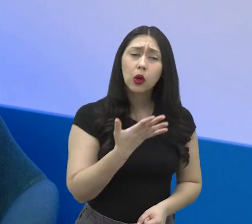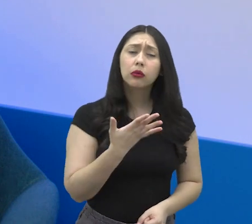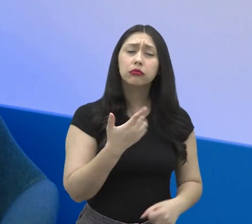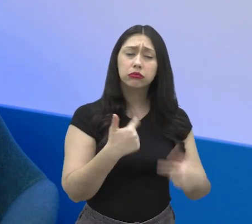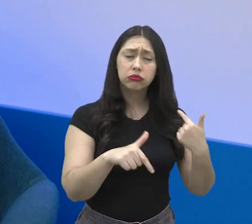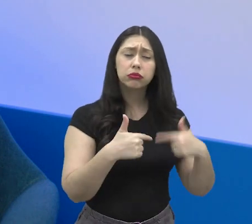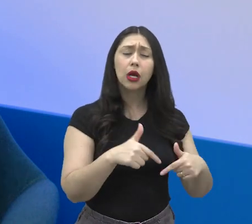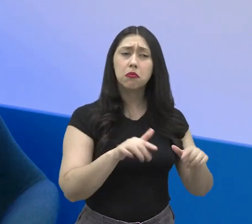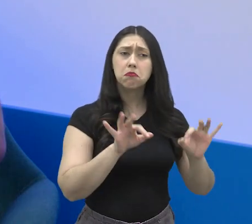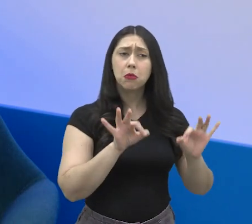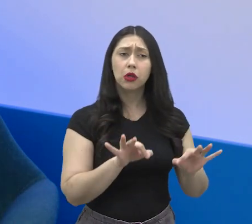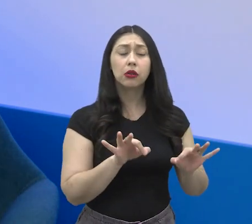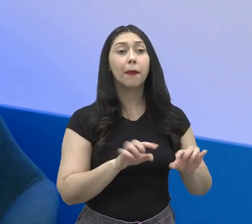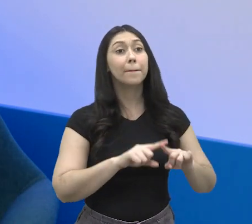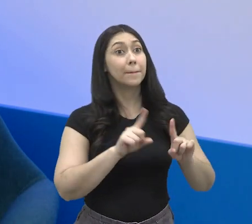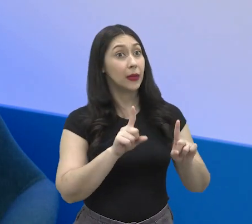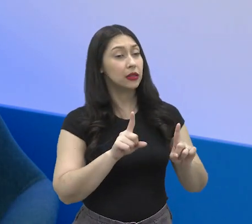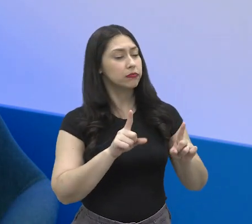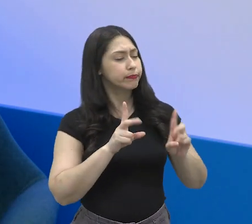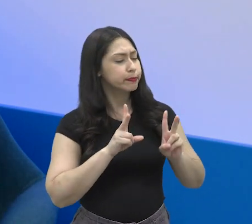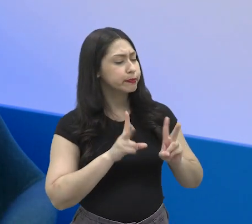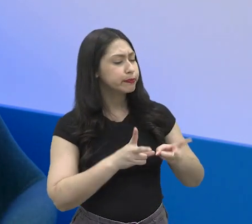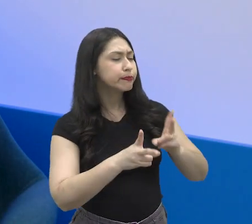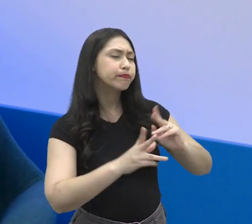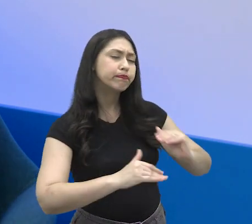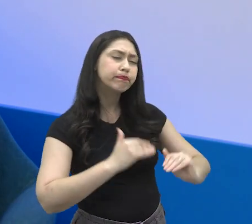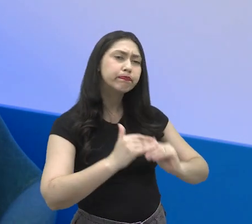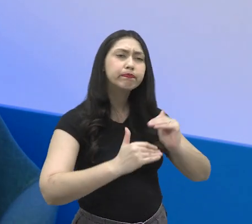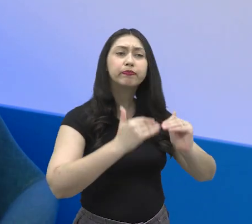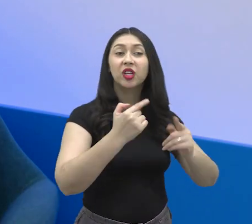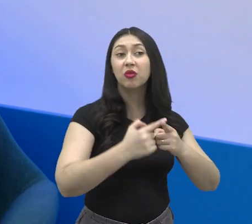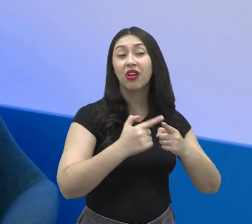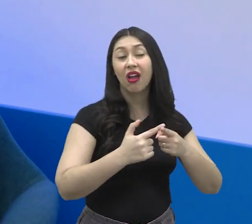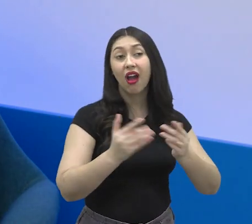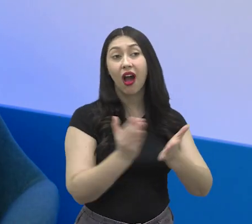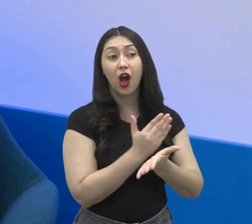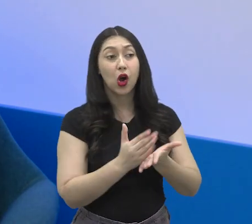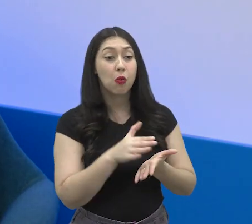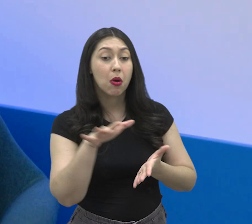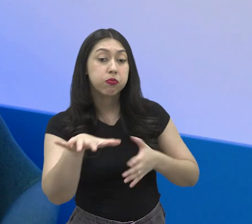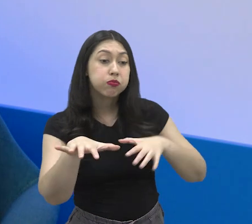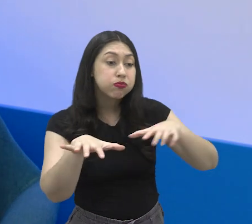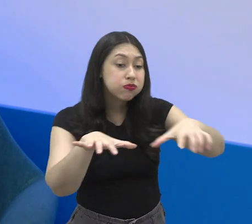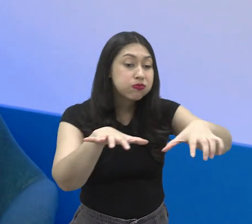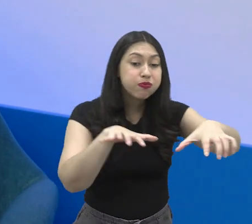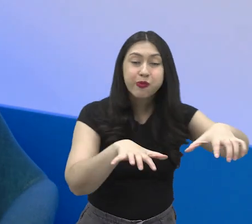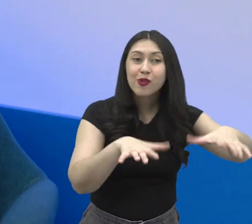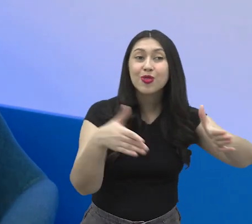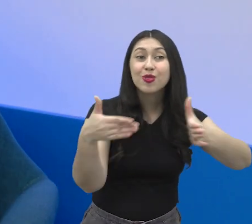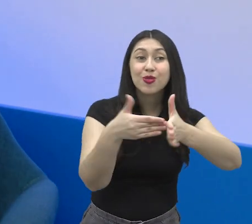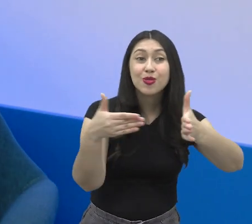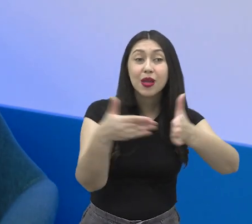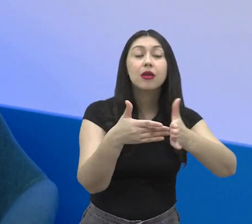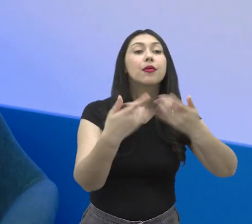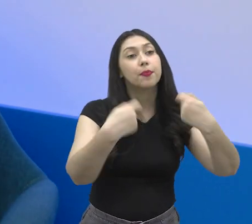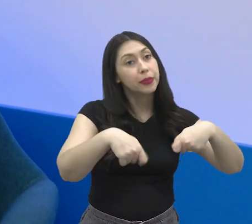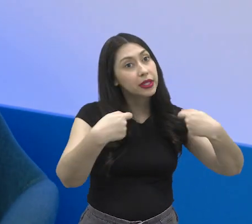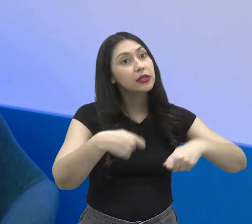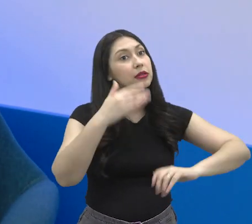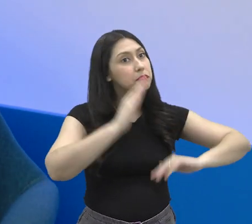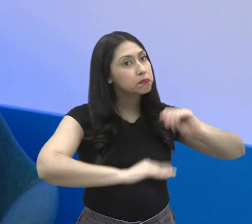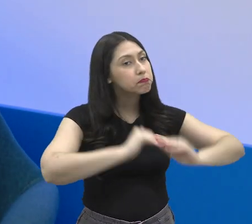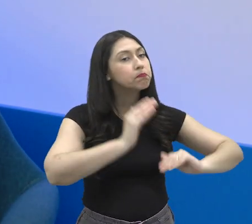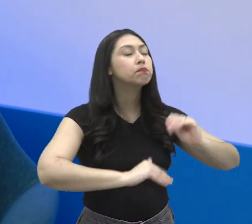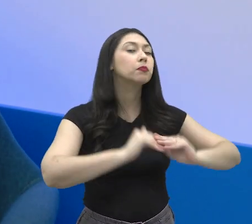Mas sempre precisa ser ampliado, melhorado, algumas regiões que não têm, né, esse acesso, que leve também